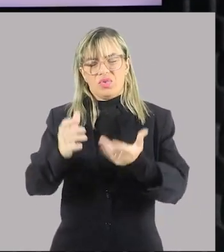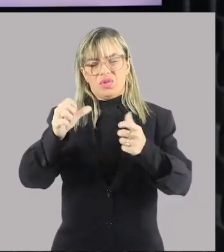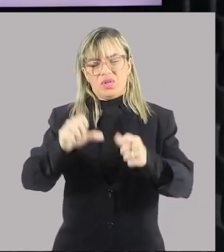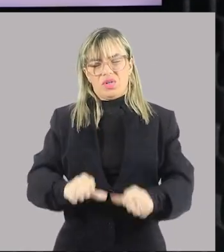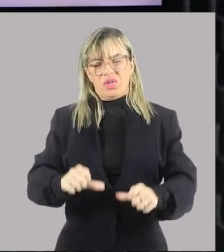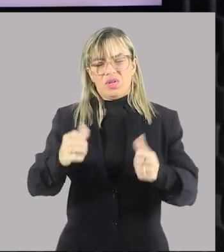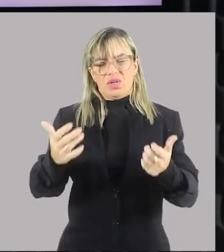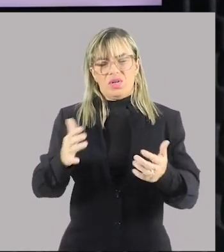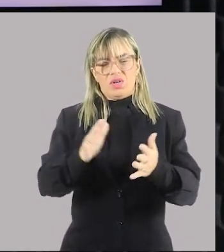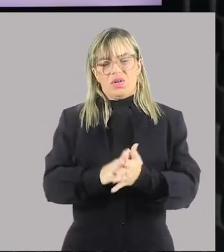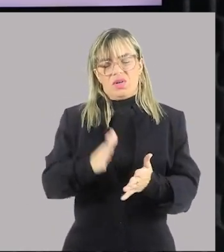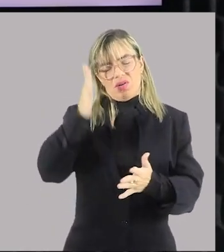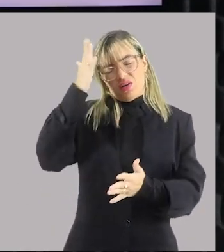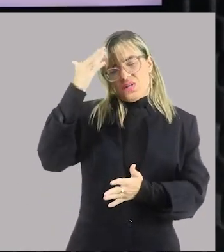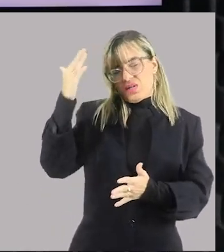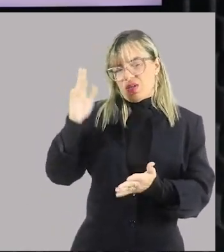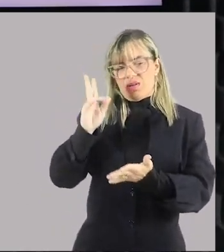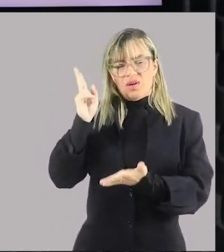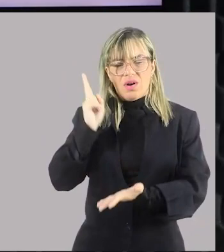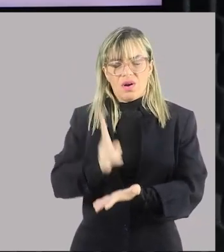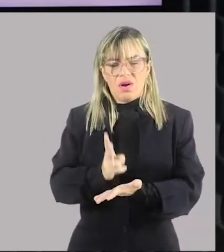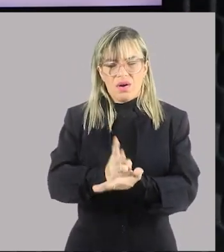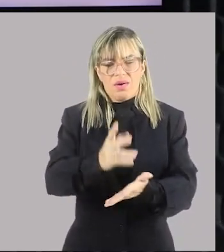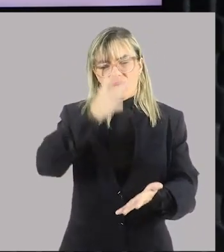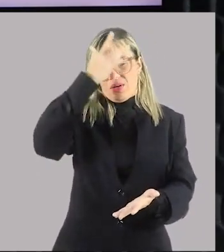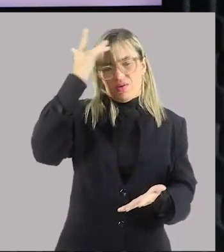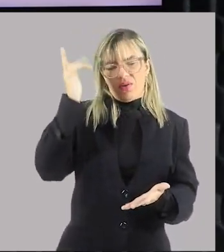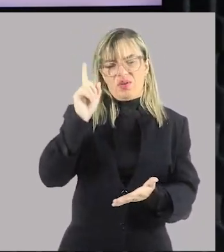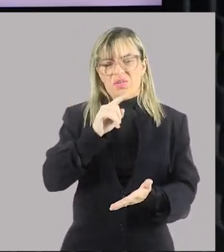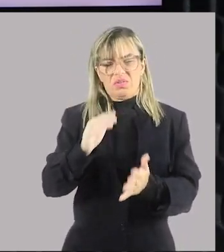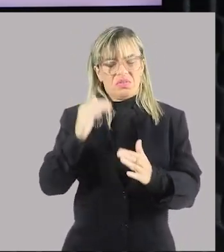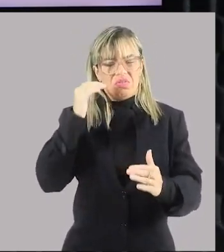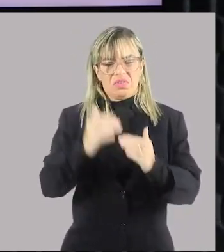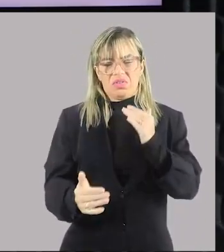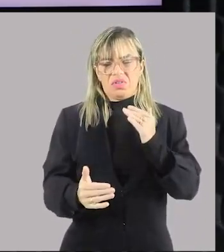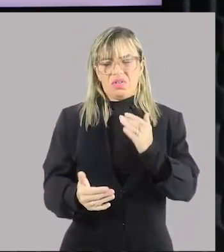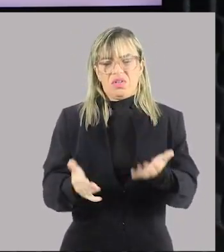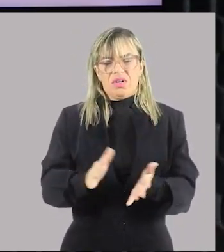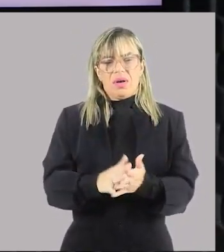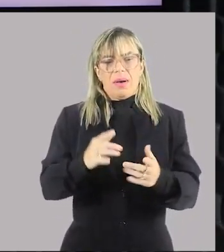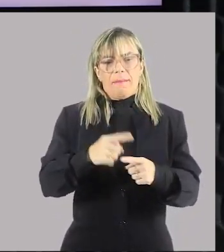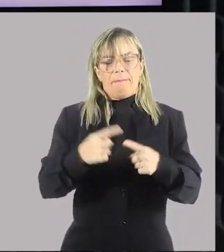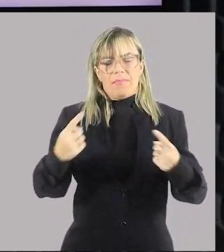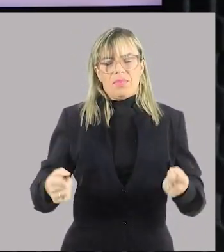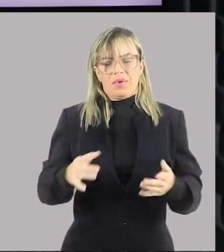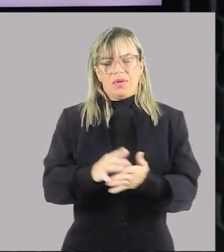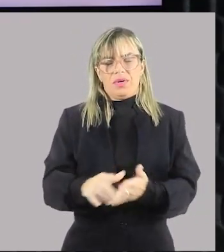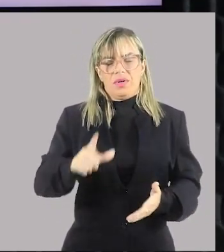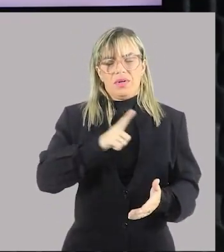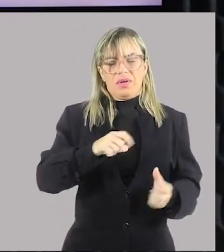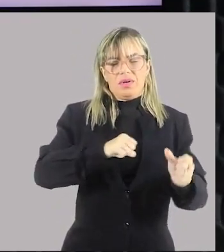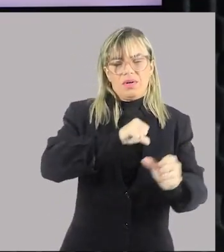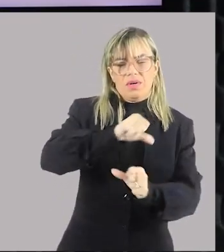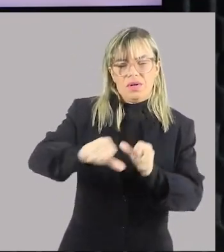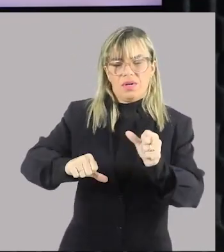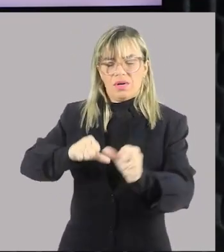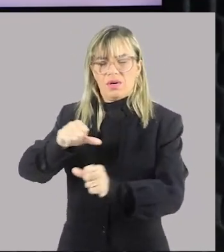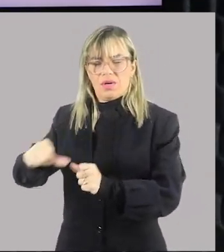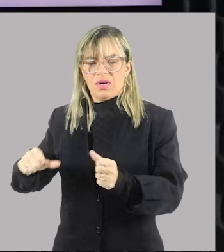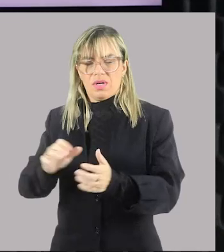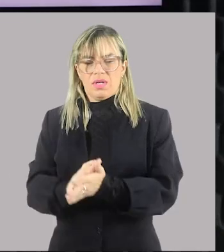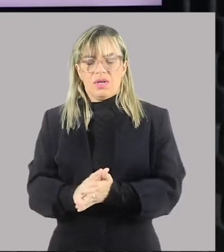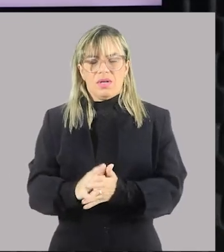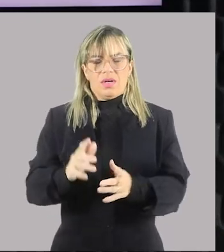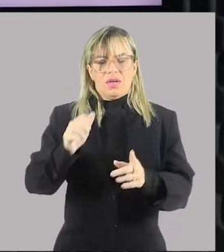as queridas e famosas contestações. Mas houve sim a necessidade de uma reforma da Previdência. Agora, a forma, a